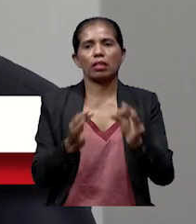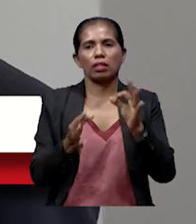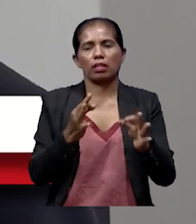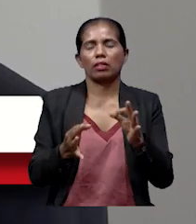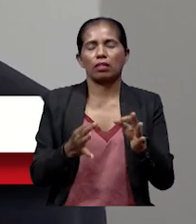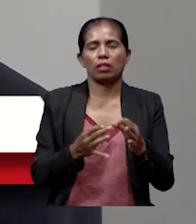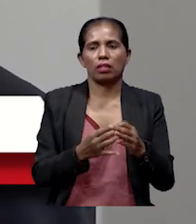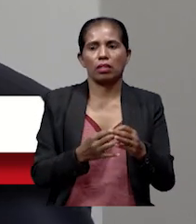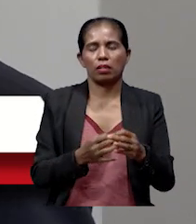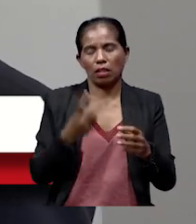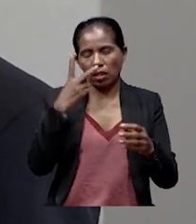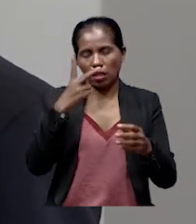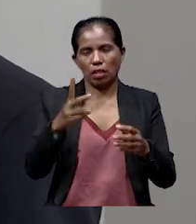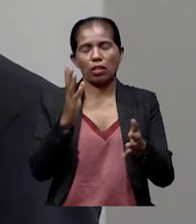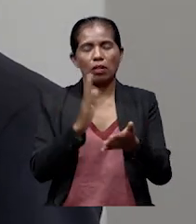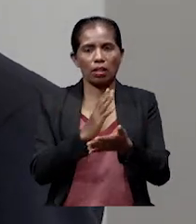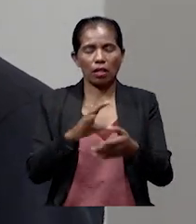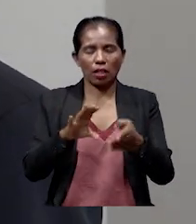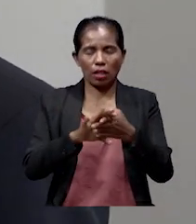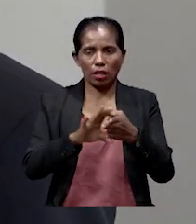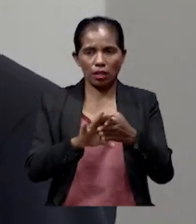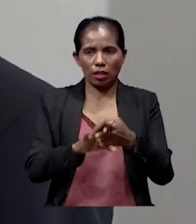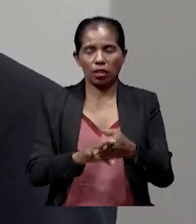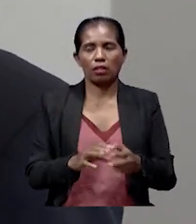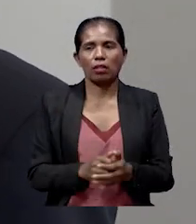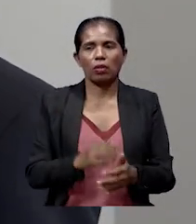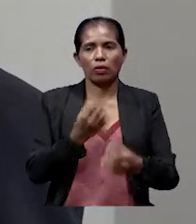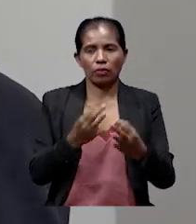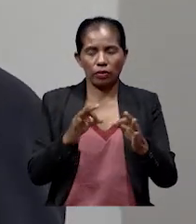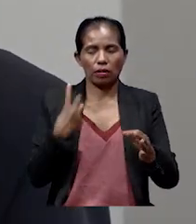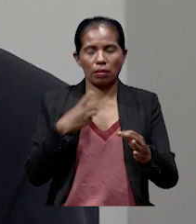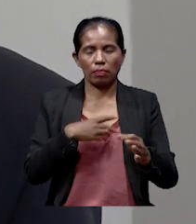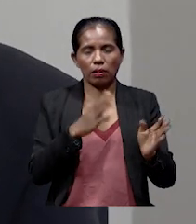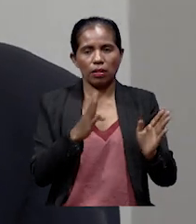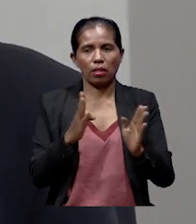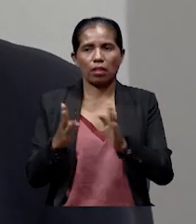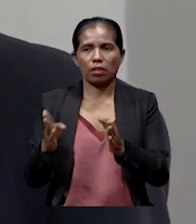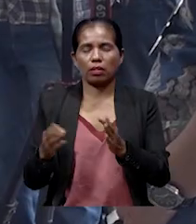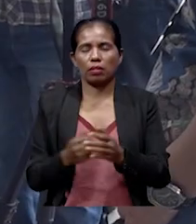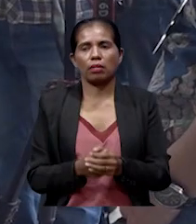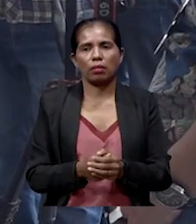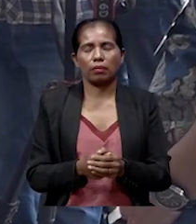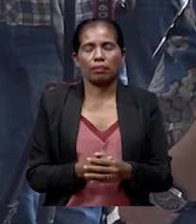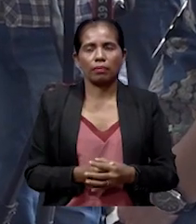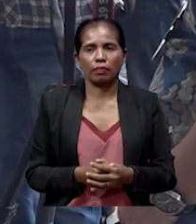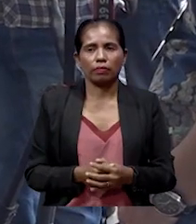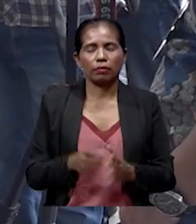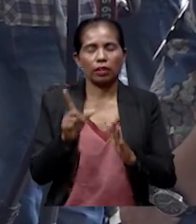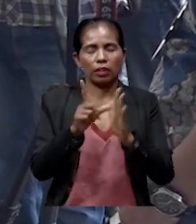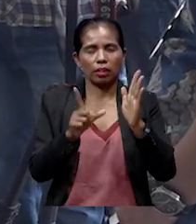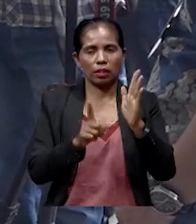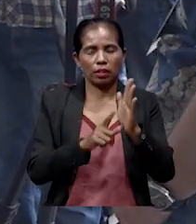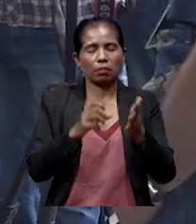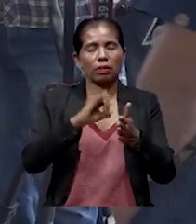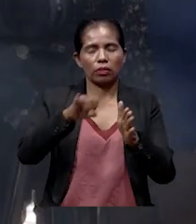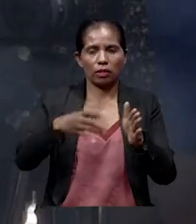despacho, acompanha o despacho, boa serem outro. Assim que roto, a meu processo que era verificação. Legal? Lista para jornalista Linha Frente,